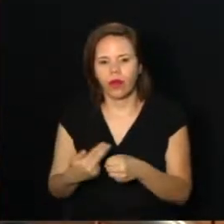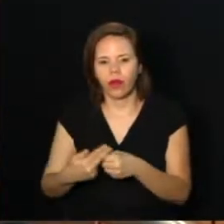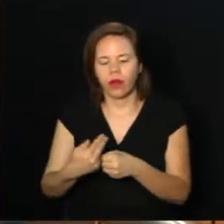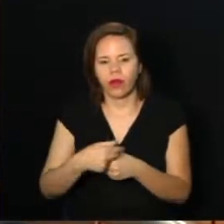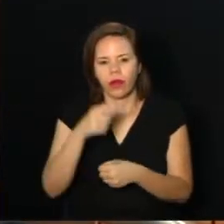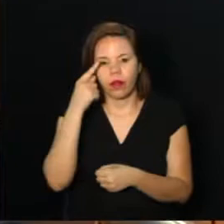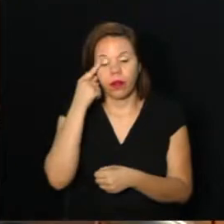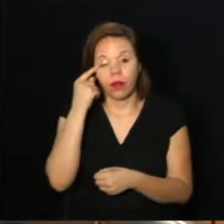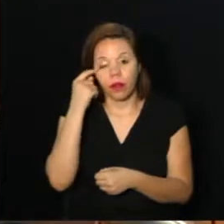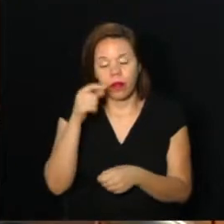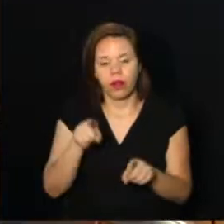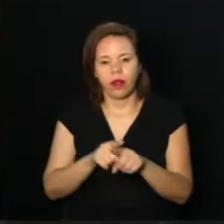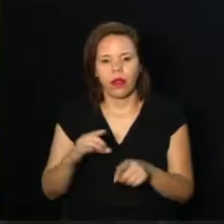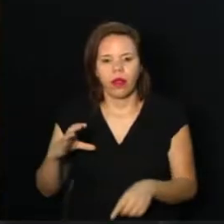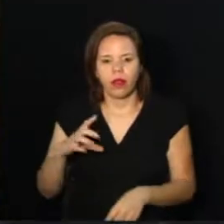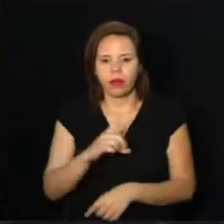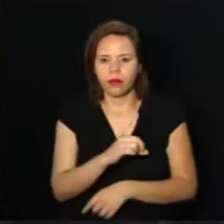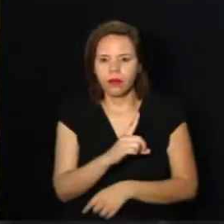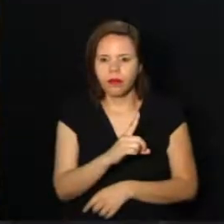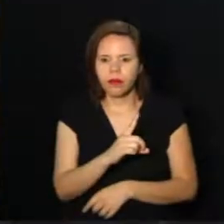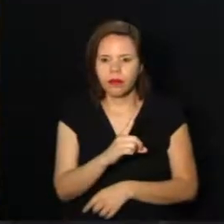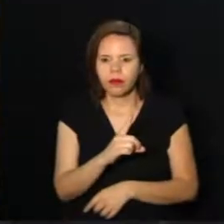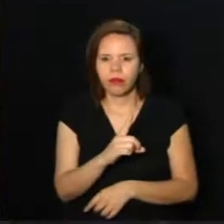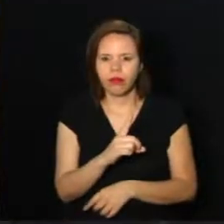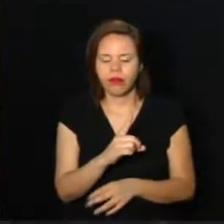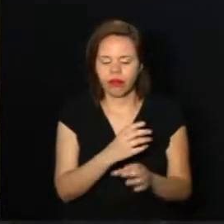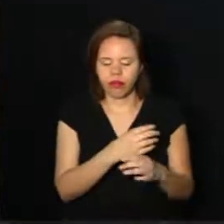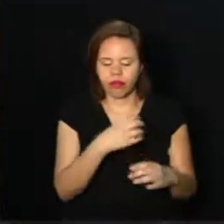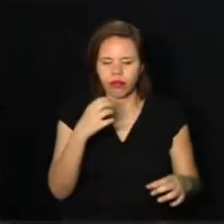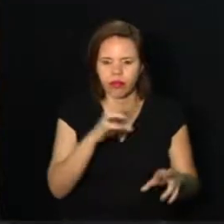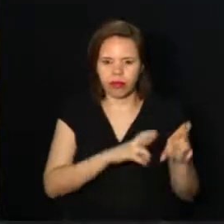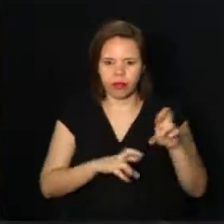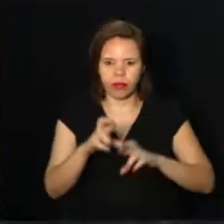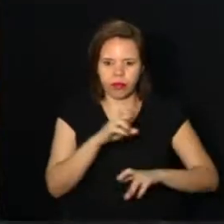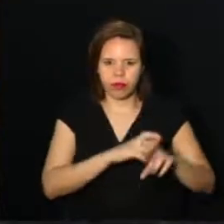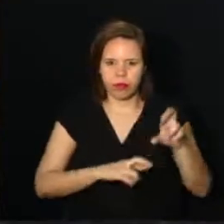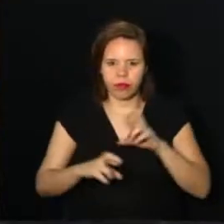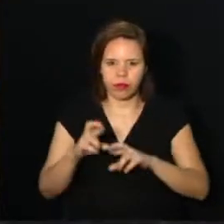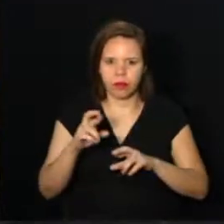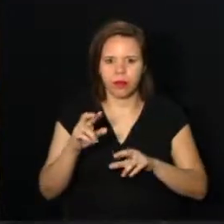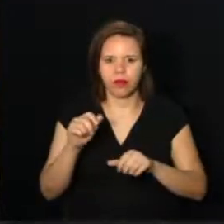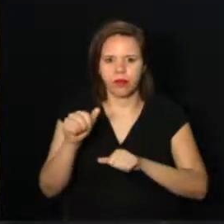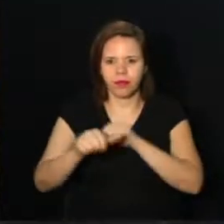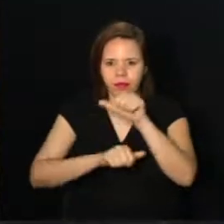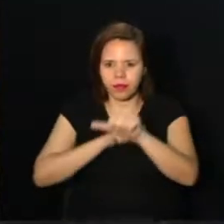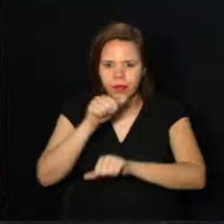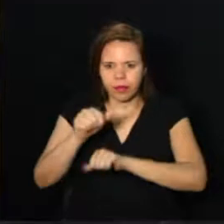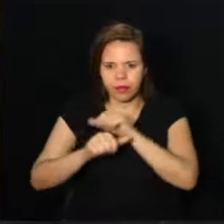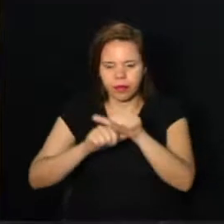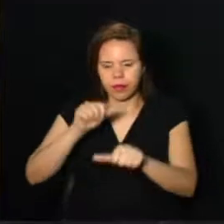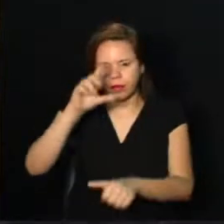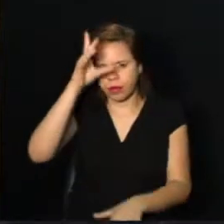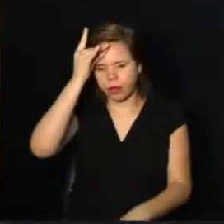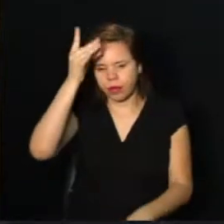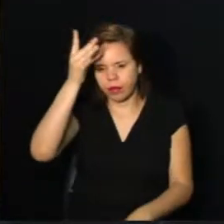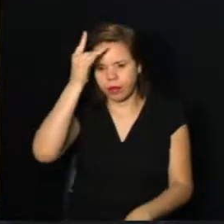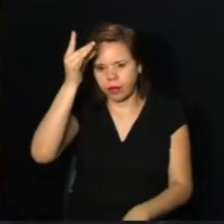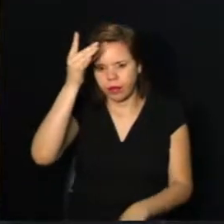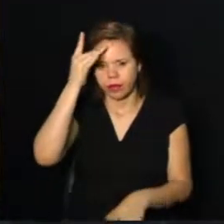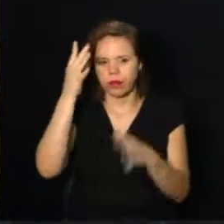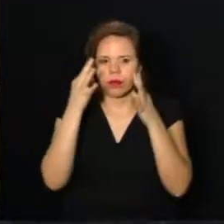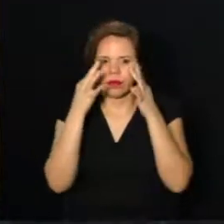Unicamp e coordenadora do Laboratório de Distúrbios de Aprendizagem e Transtornos de Atenção.